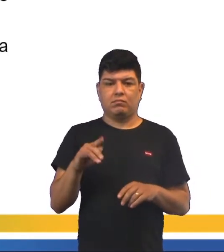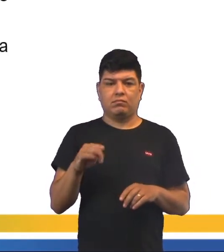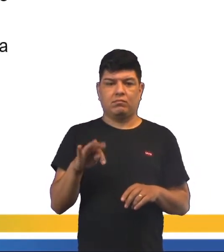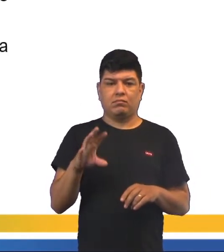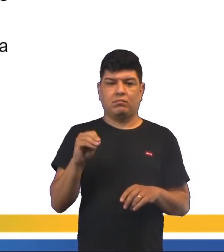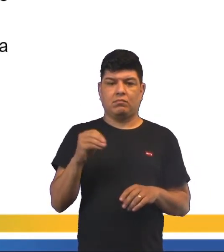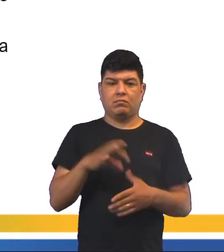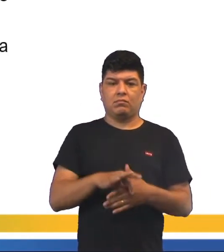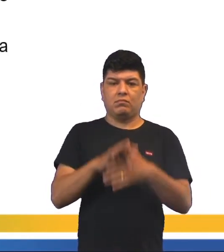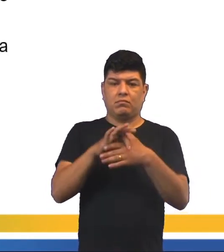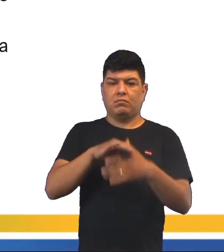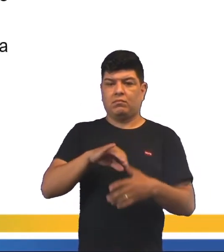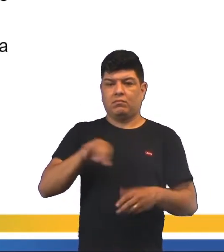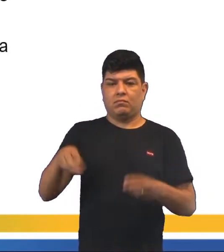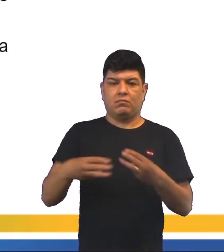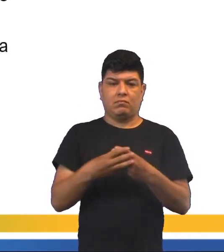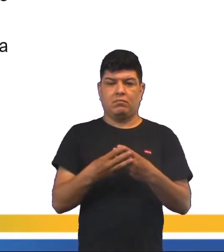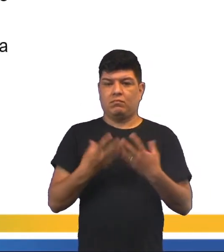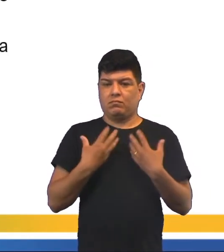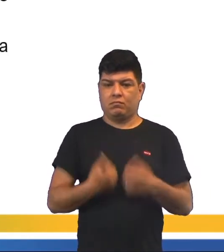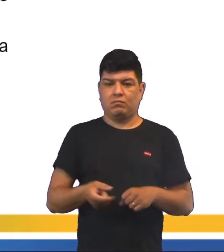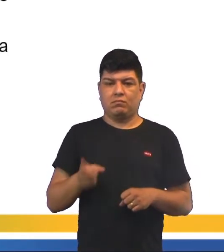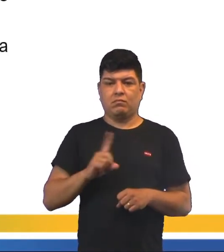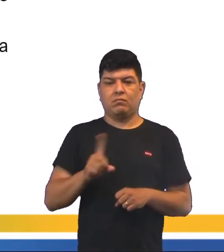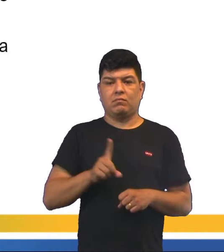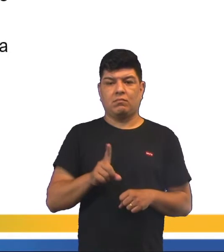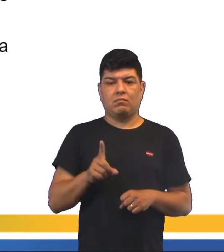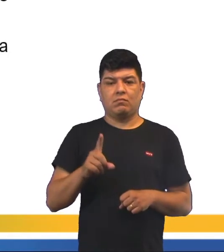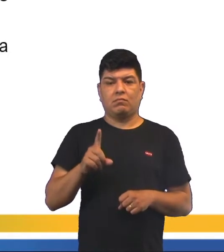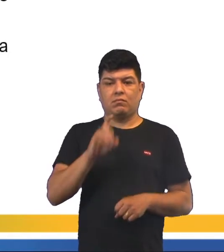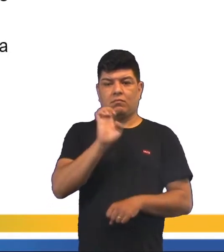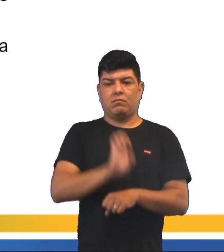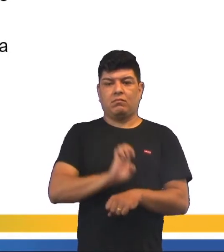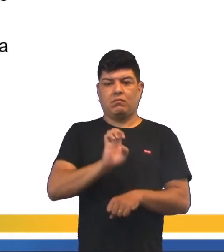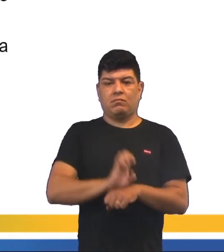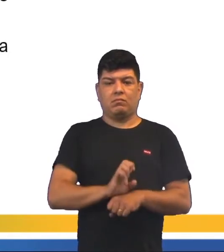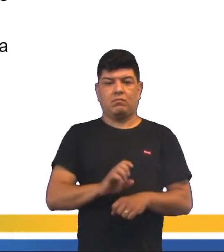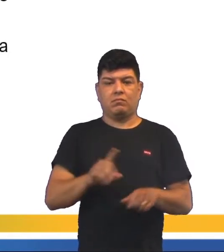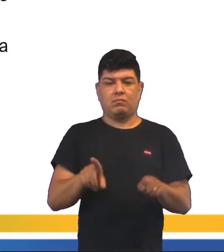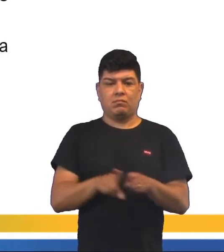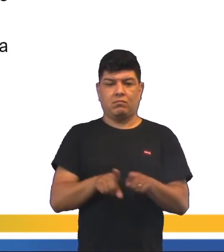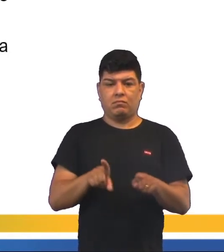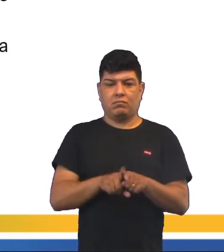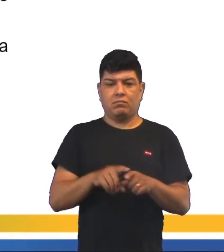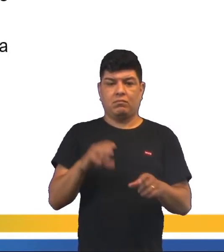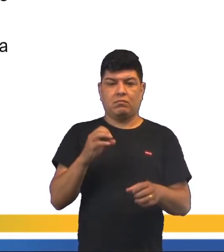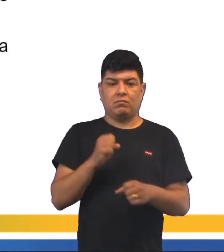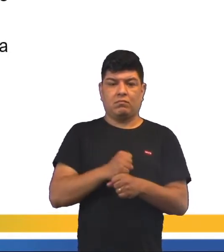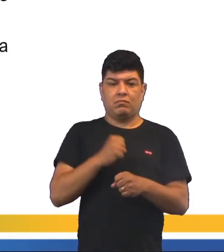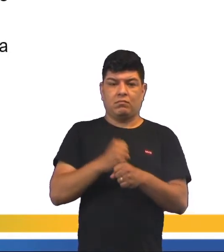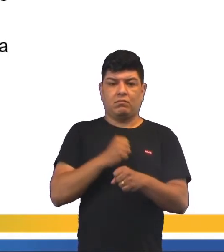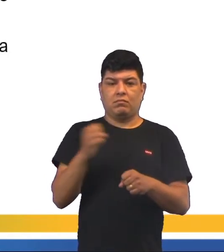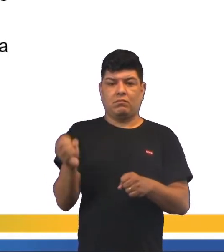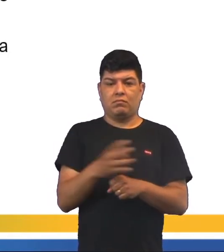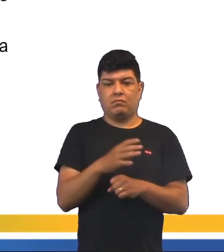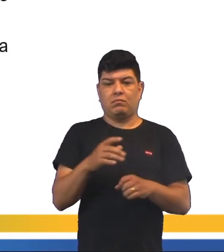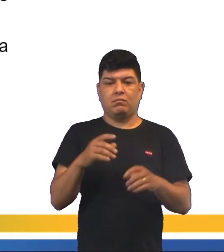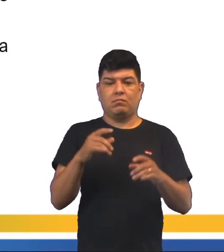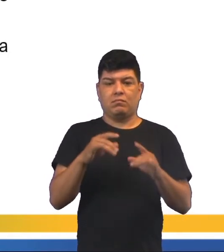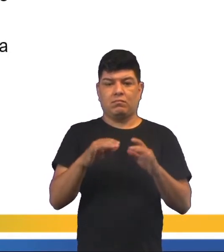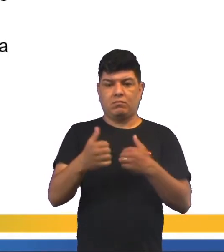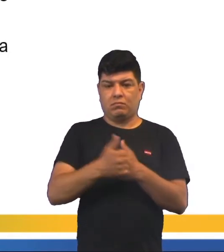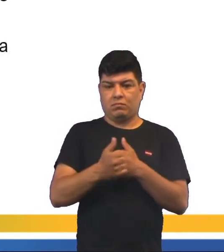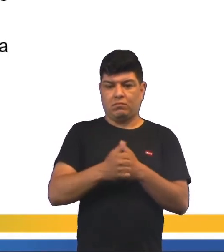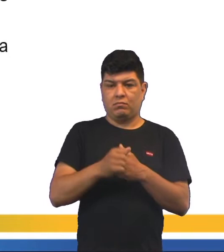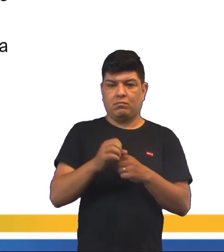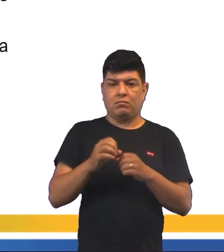das lideranças judias, né, que não admitem a existência de um Estado palestino, a construção de novos assentamentos judaicos